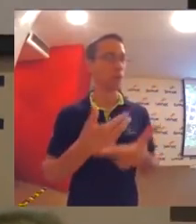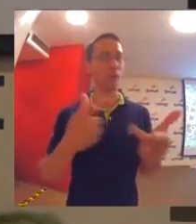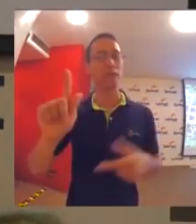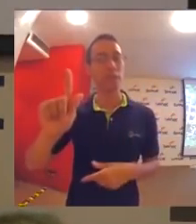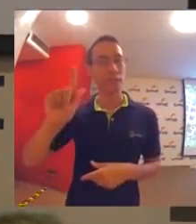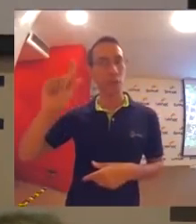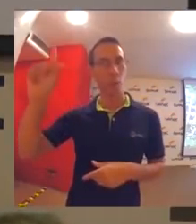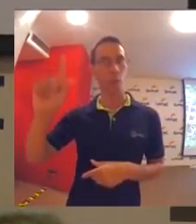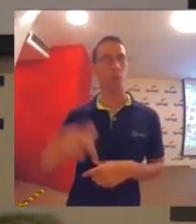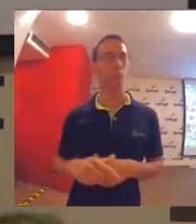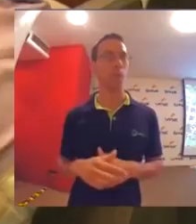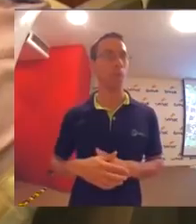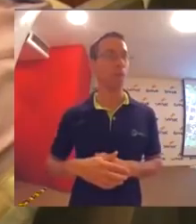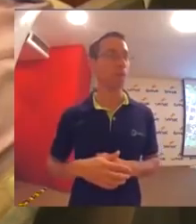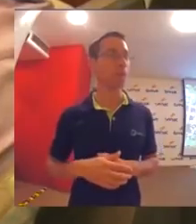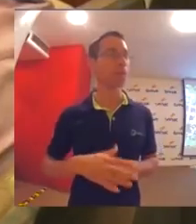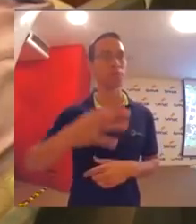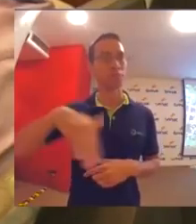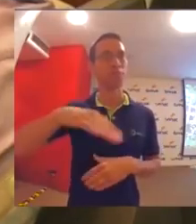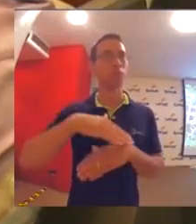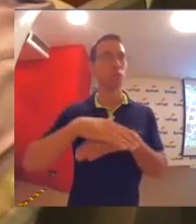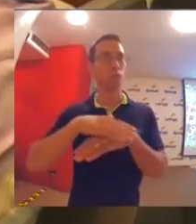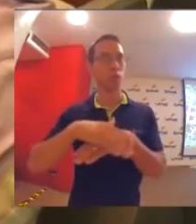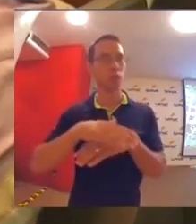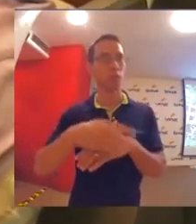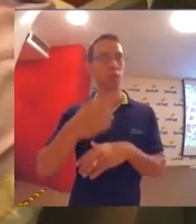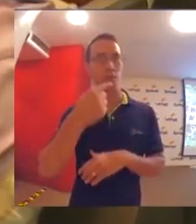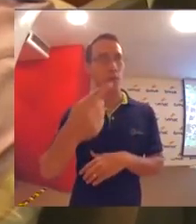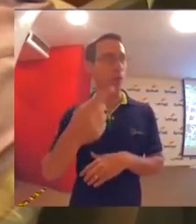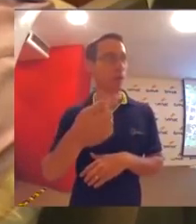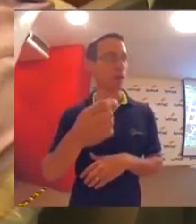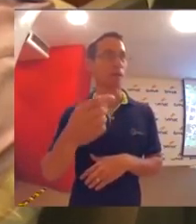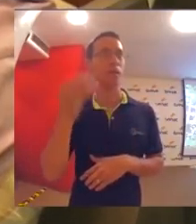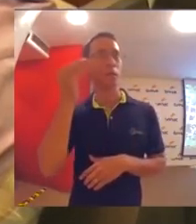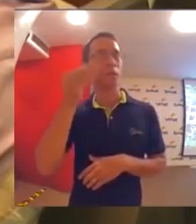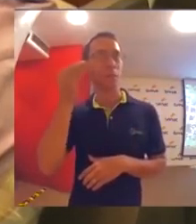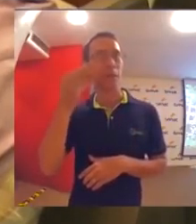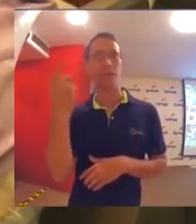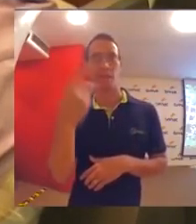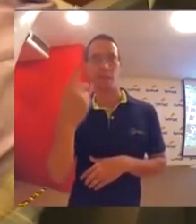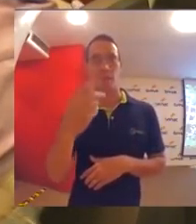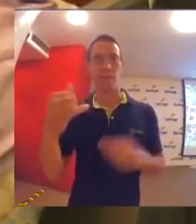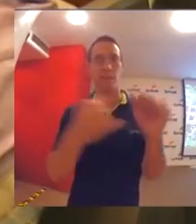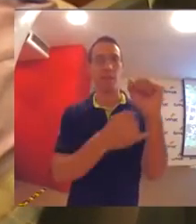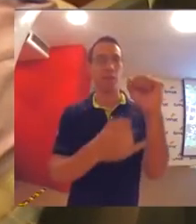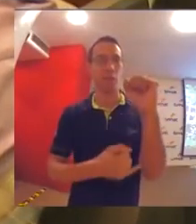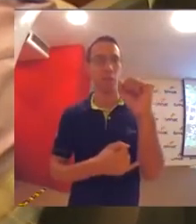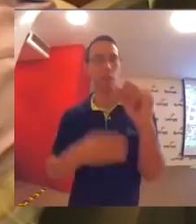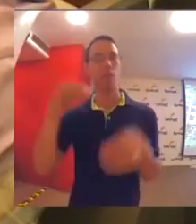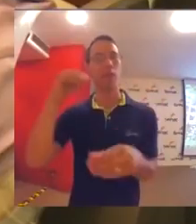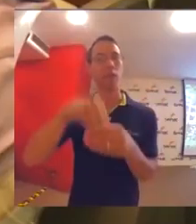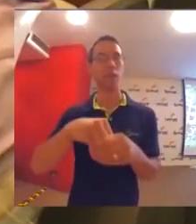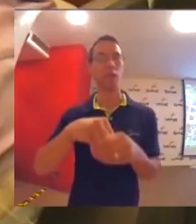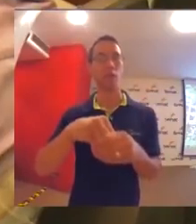gestão. Nós conversamos um pouco durante o almoço, e suas experiências, principalmente com instituições dentro do